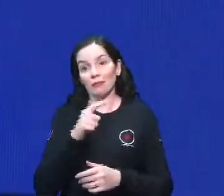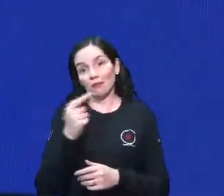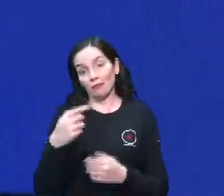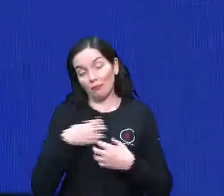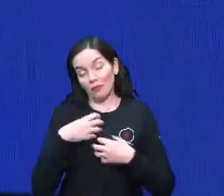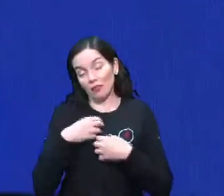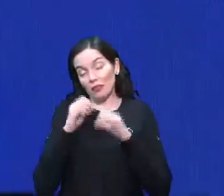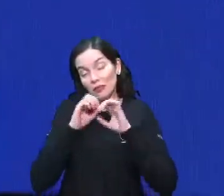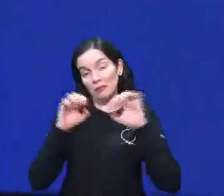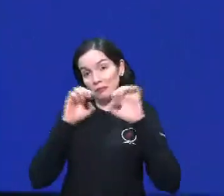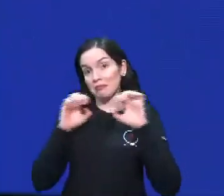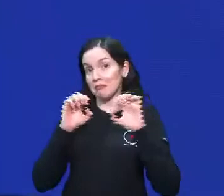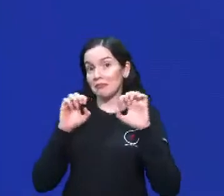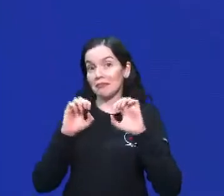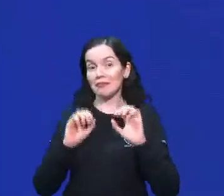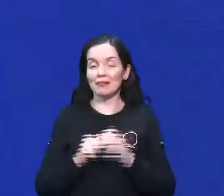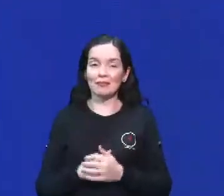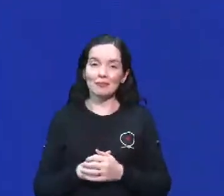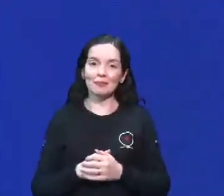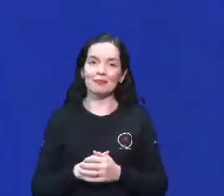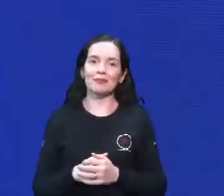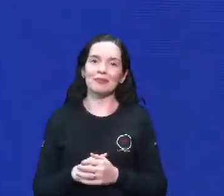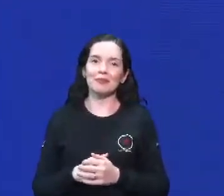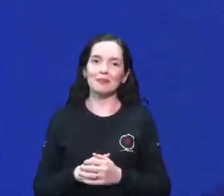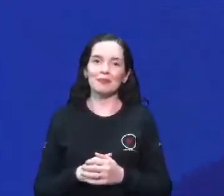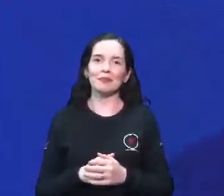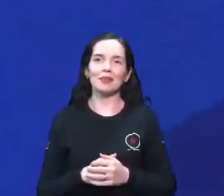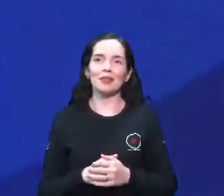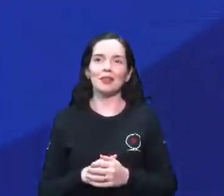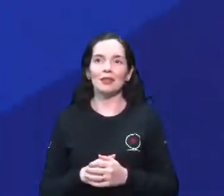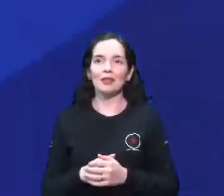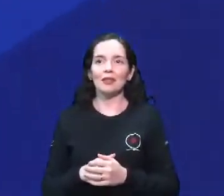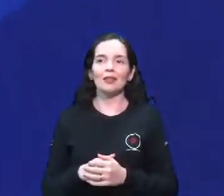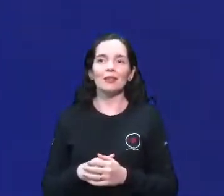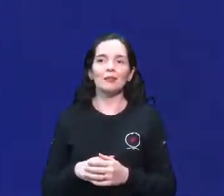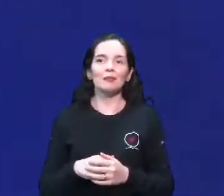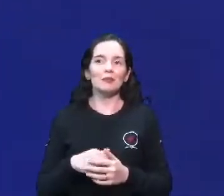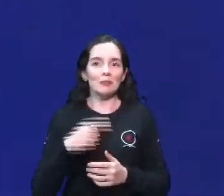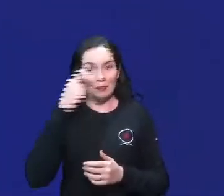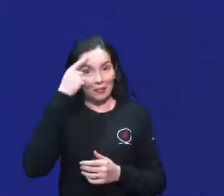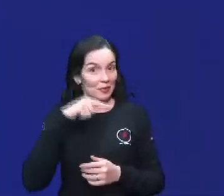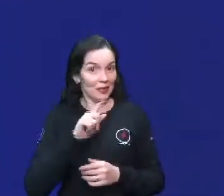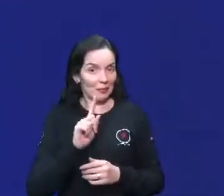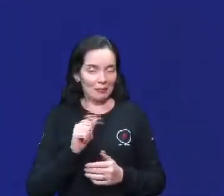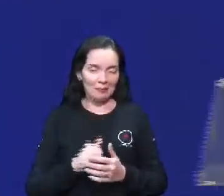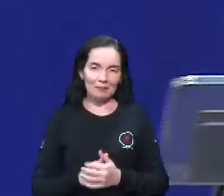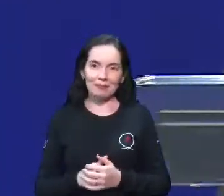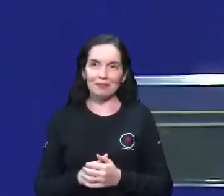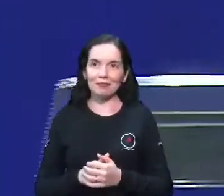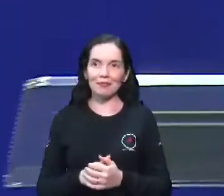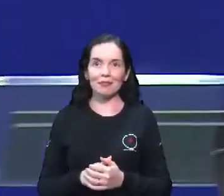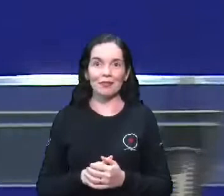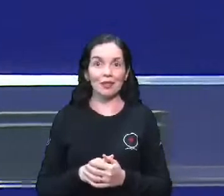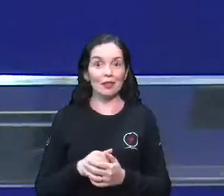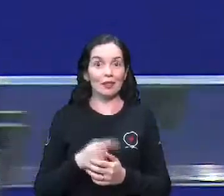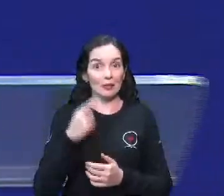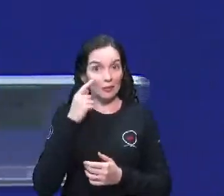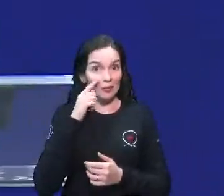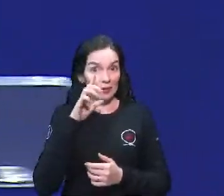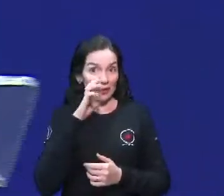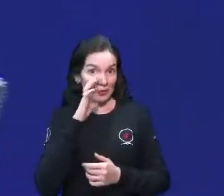Então eu era empreendedor desde novo, né? Mas meu pai não sabe disso até hoje. A não ser se ele estiver assistindo agora.